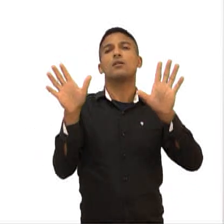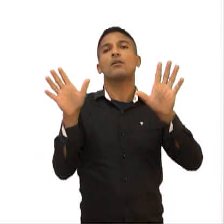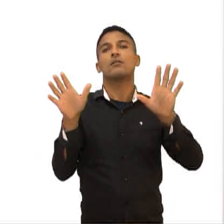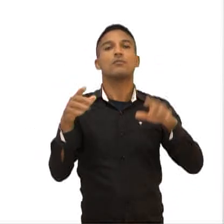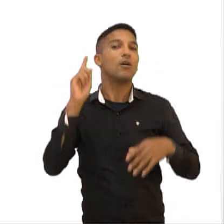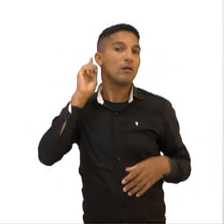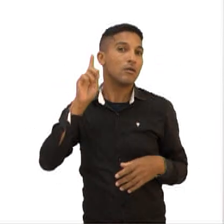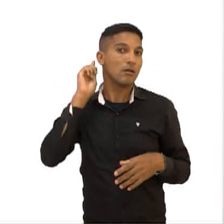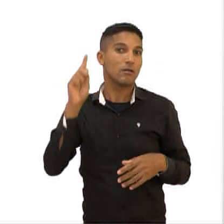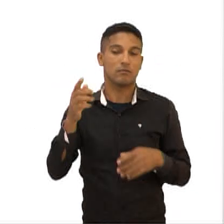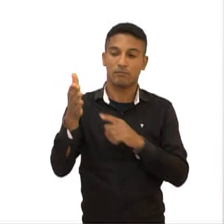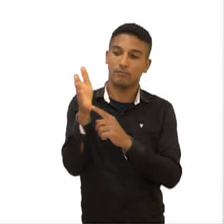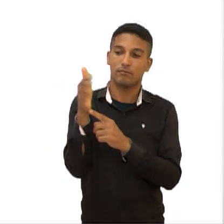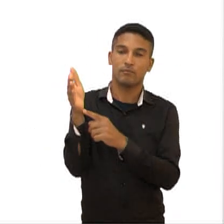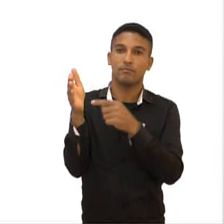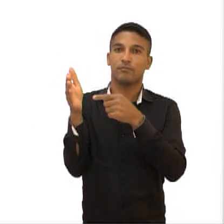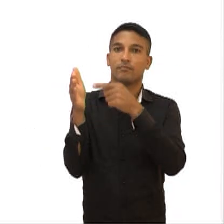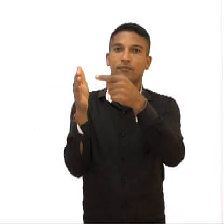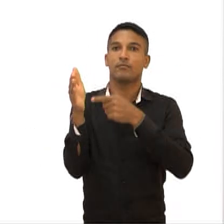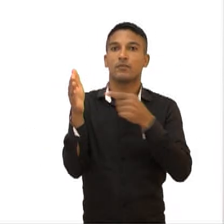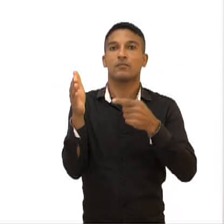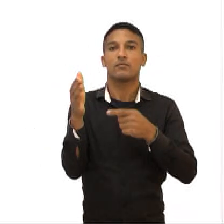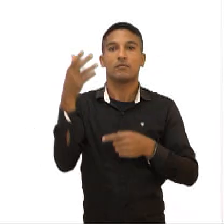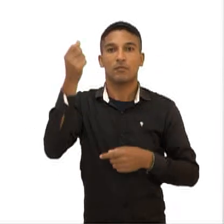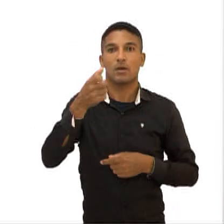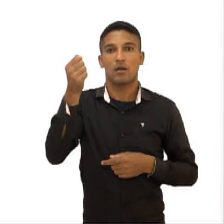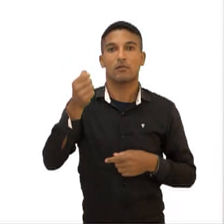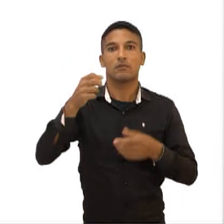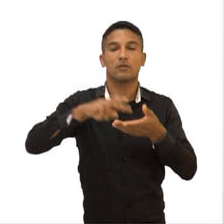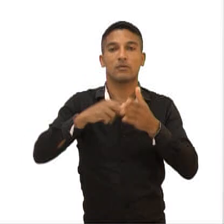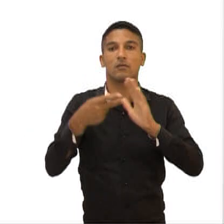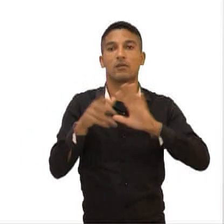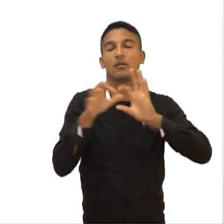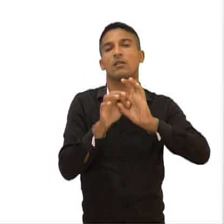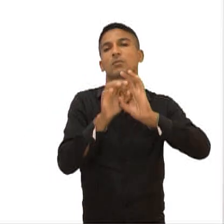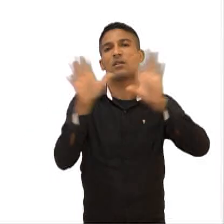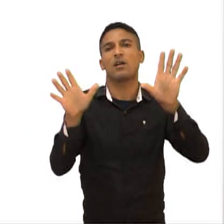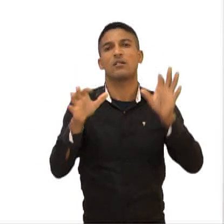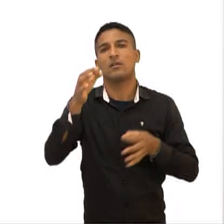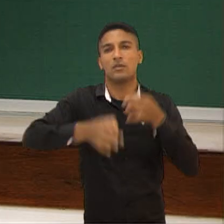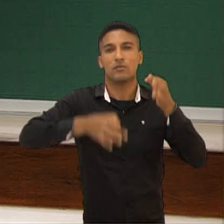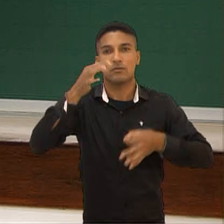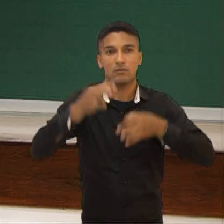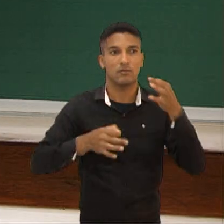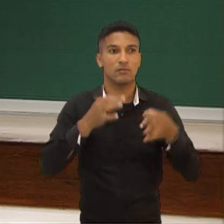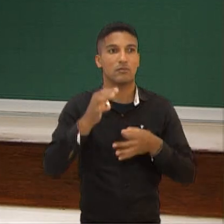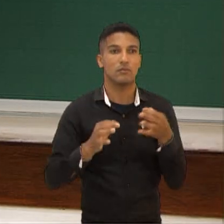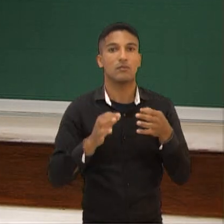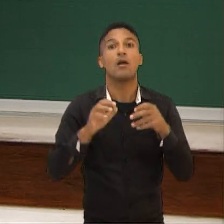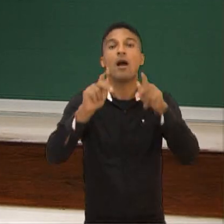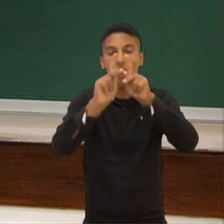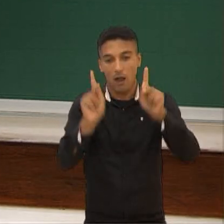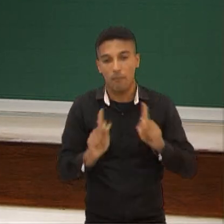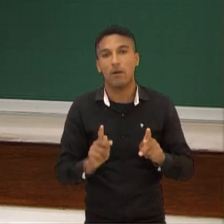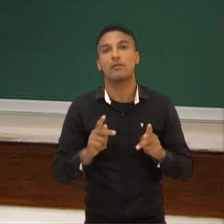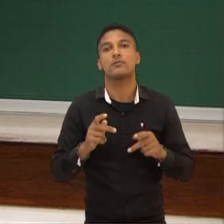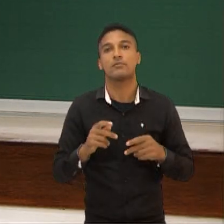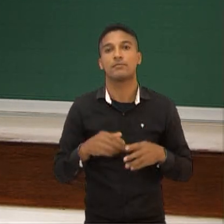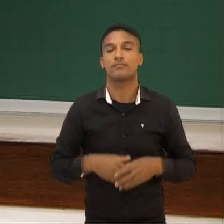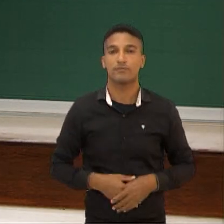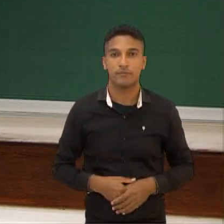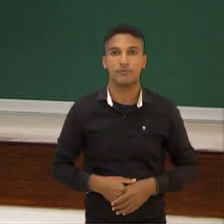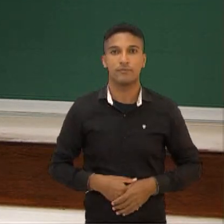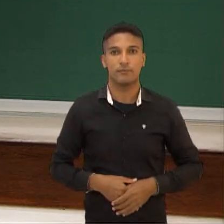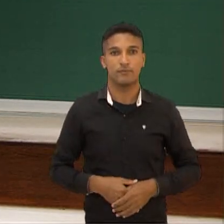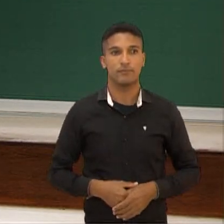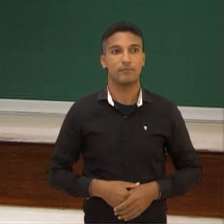pureza de los sentimentos e a paz de toda a nação. Então, o branco ele representa ali a liberdade, a